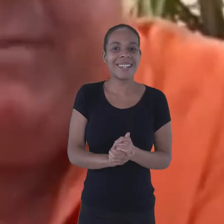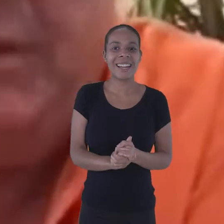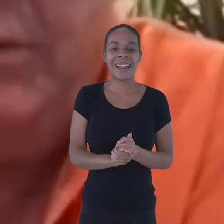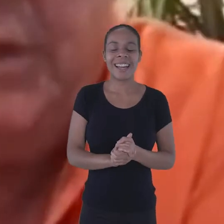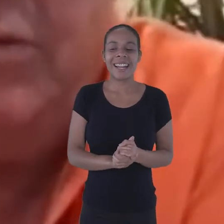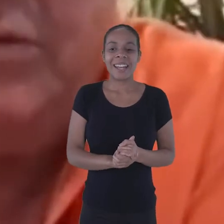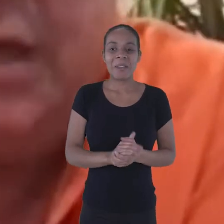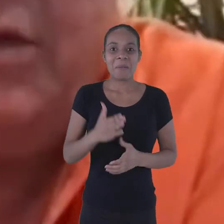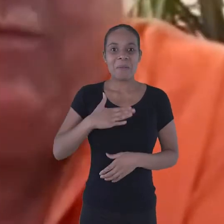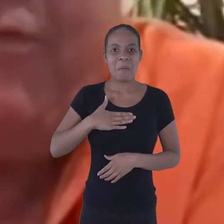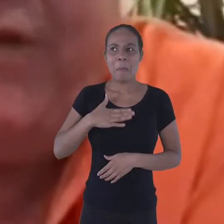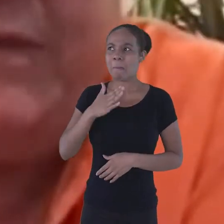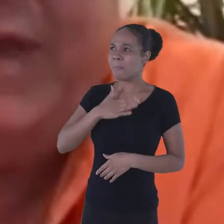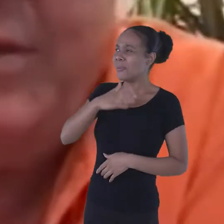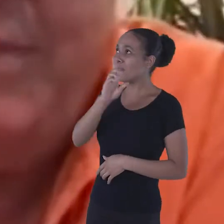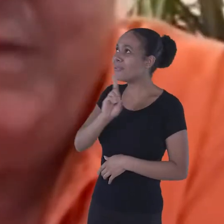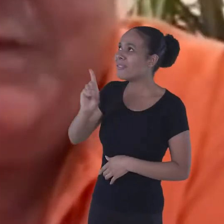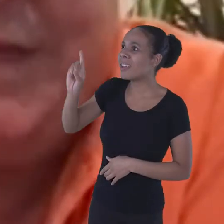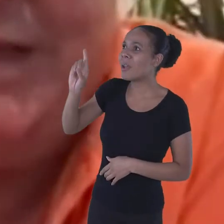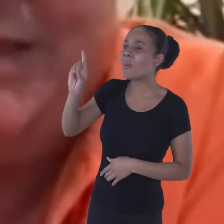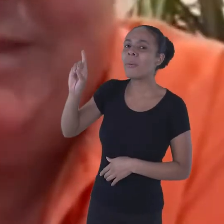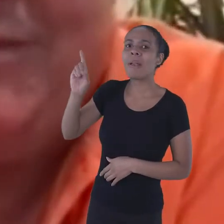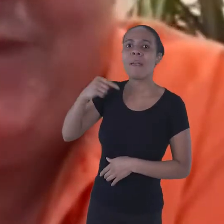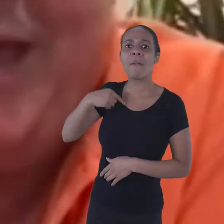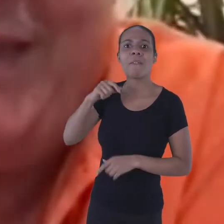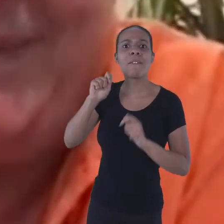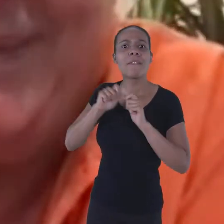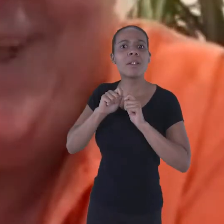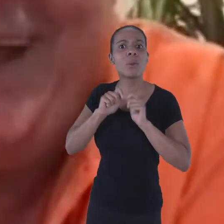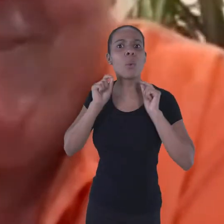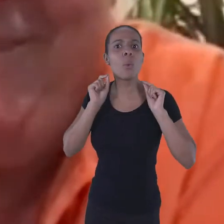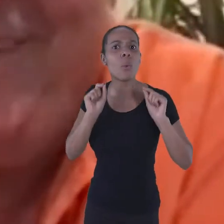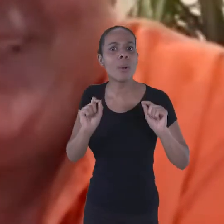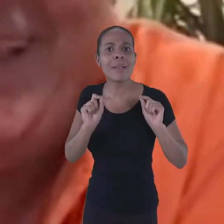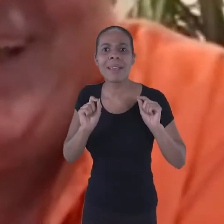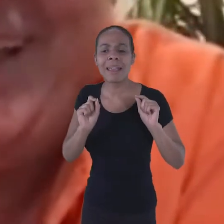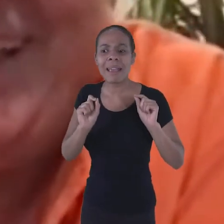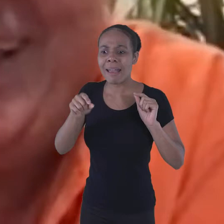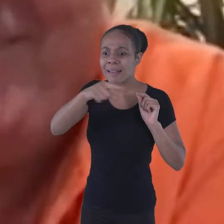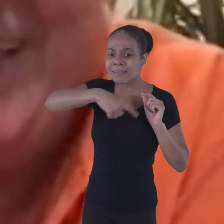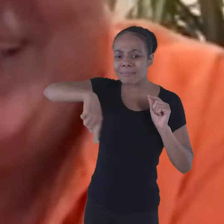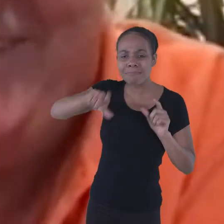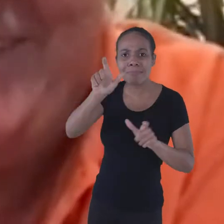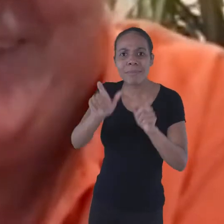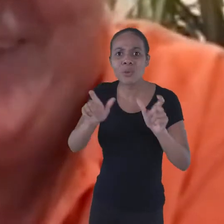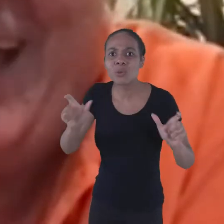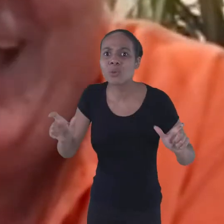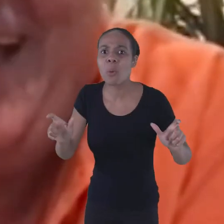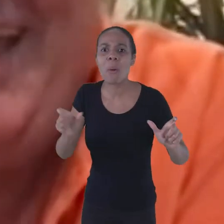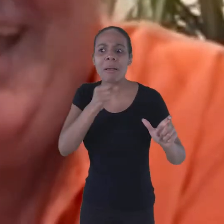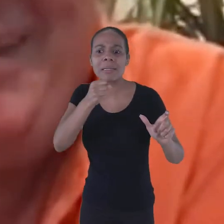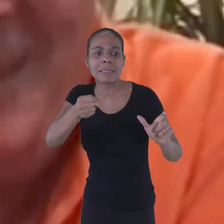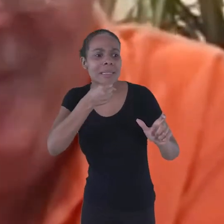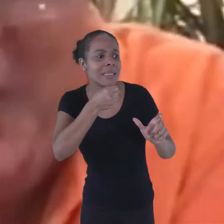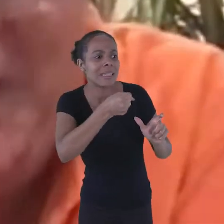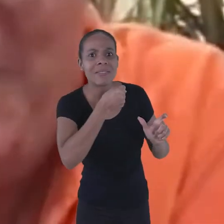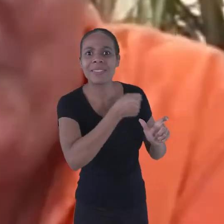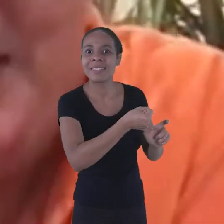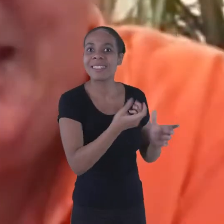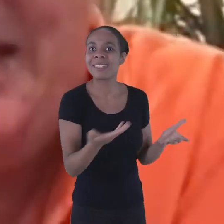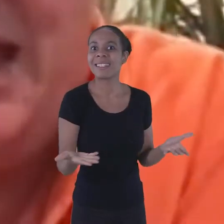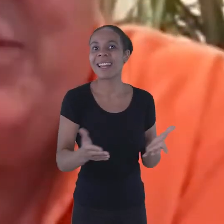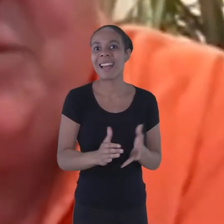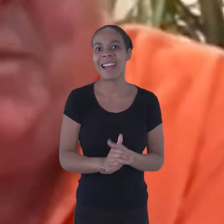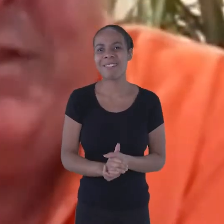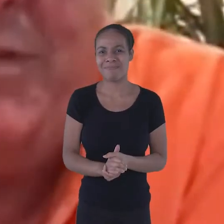eu falei, meu Deus, o que eu vou fazer aí no meio de tantas feras que esse cara bota para entrevistar,